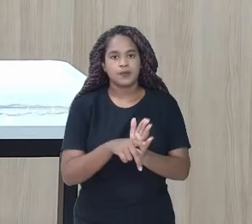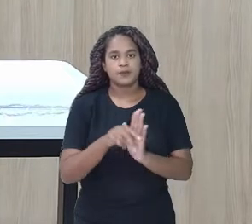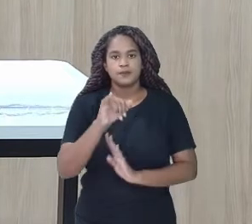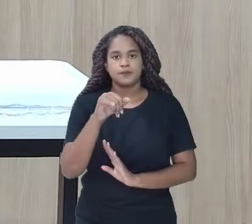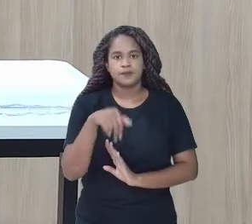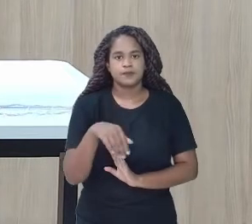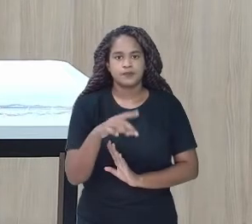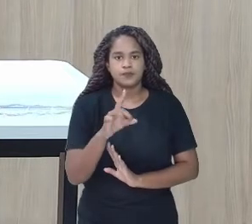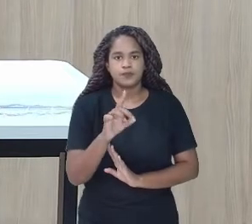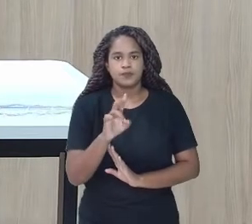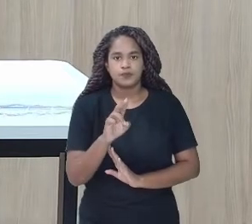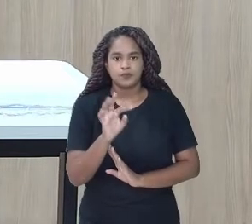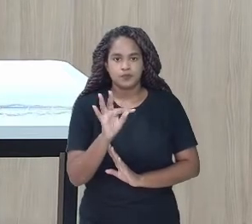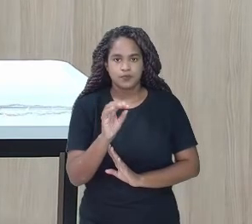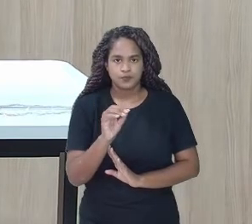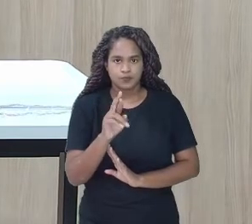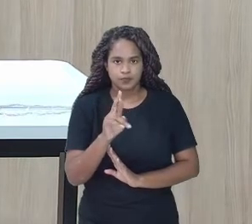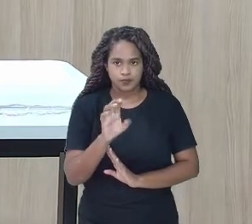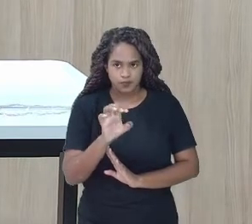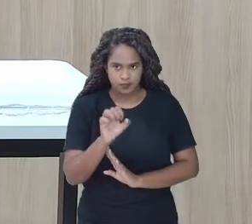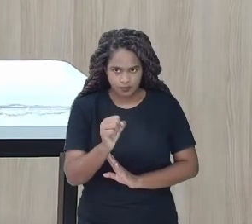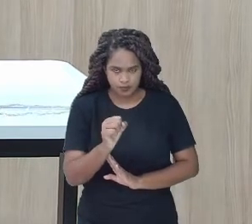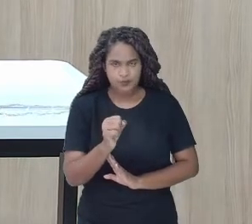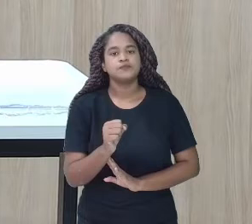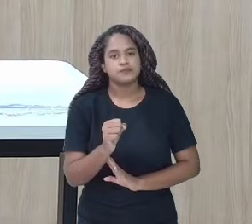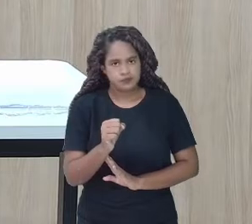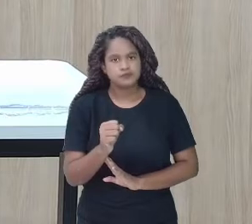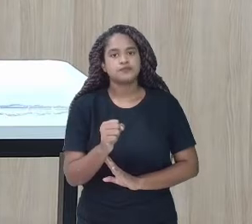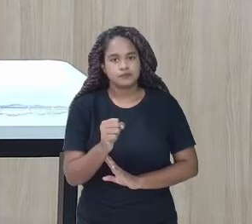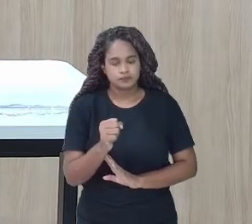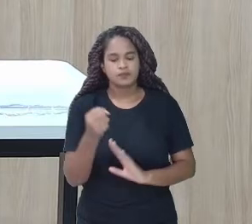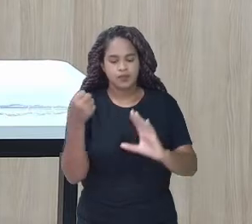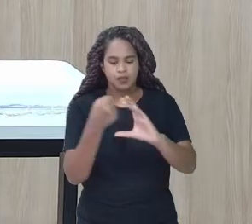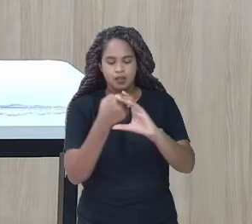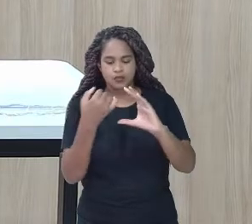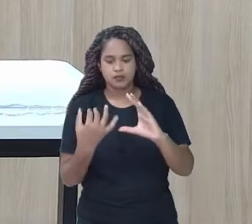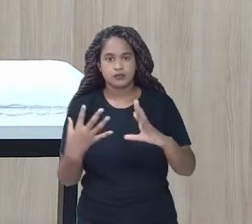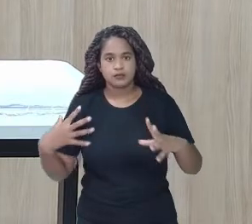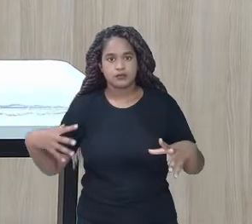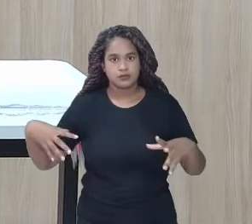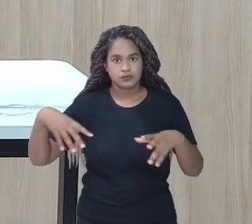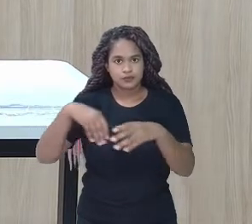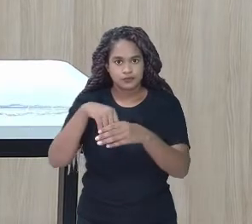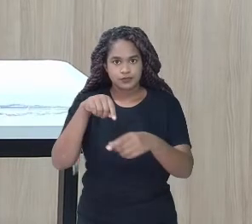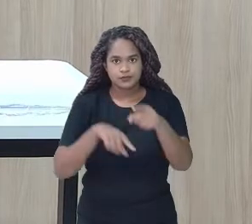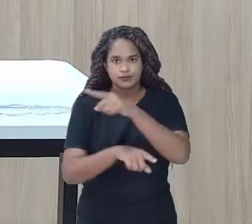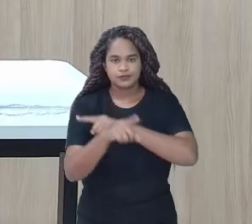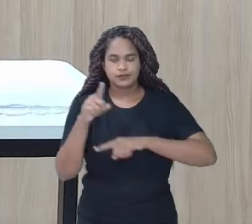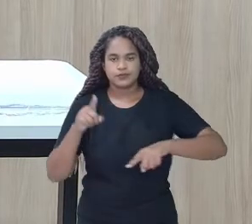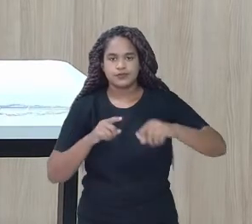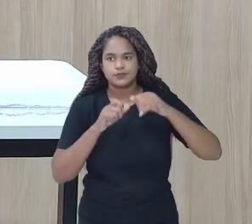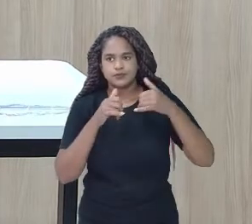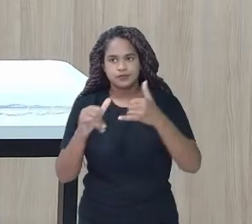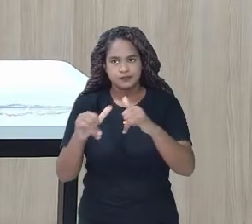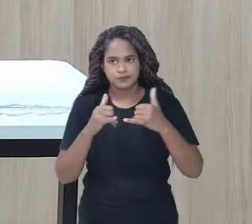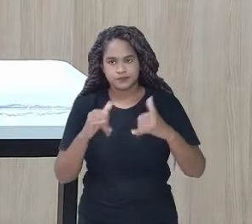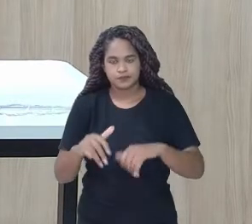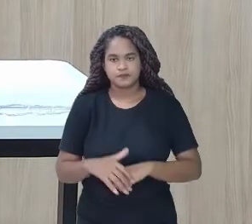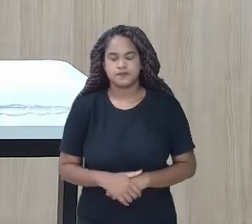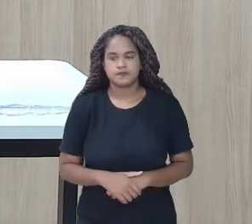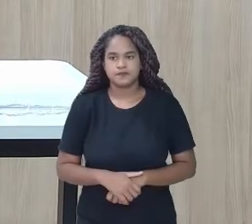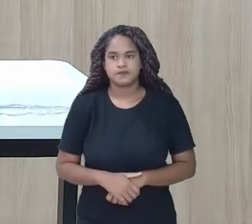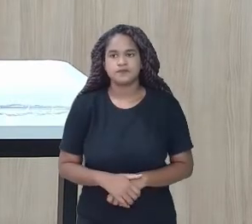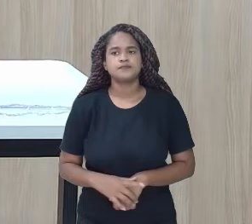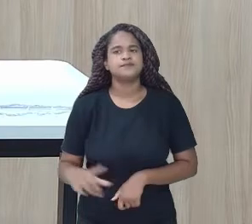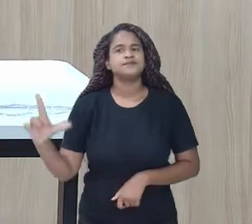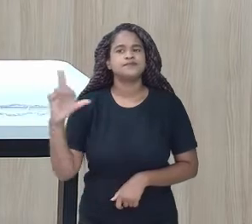indutores também que fazem parte, um dos elementos que fazem parte dos circuitos elétricos. Temos também